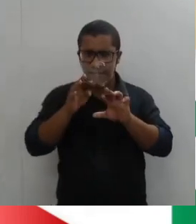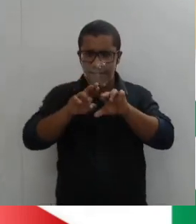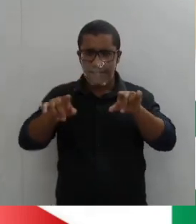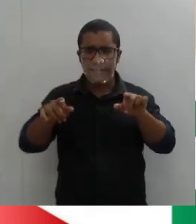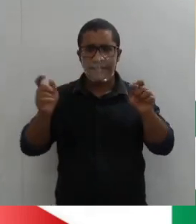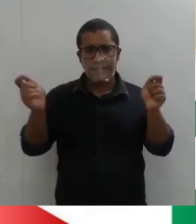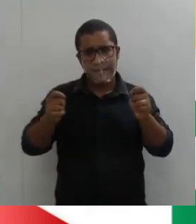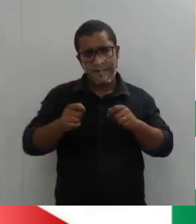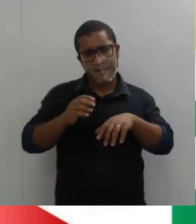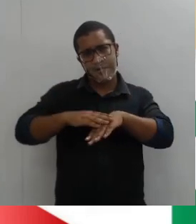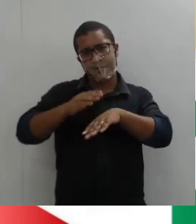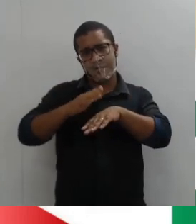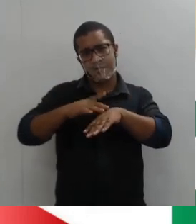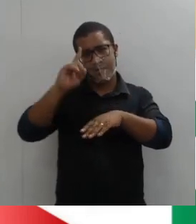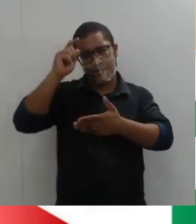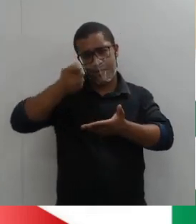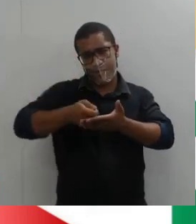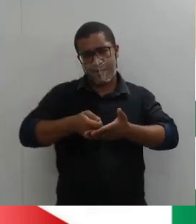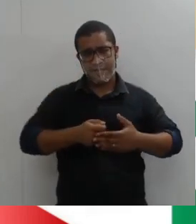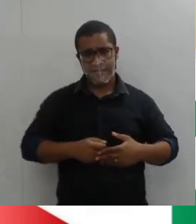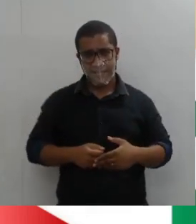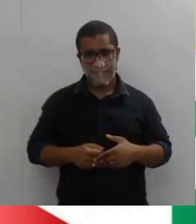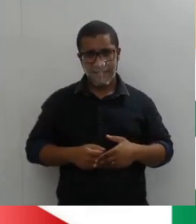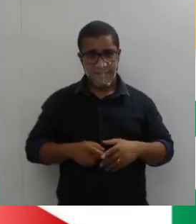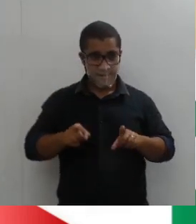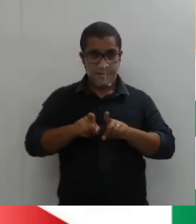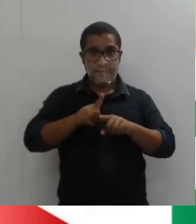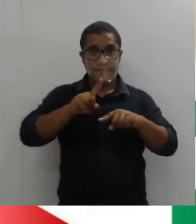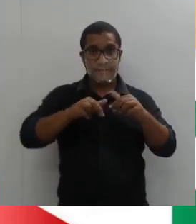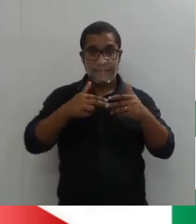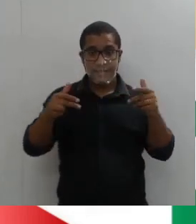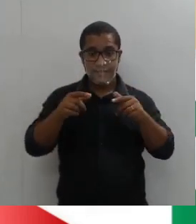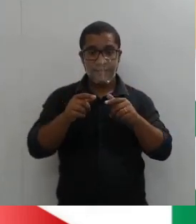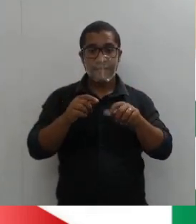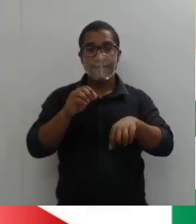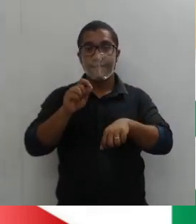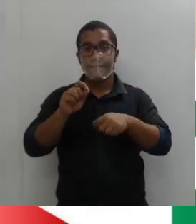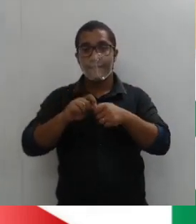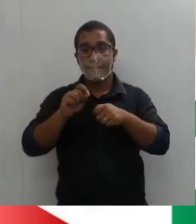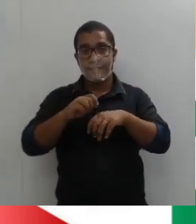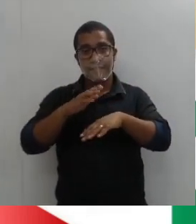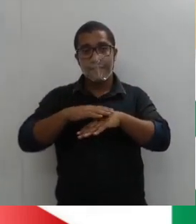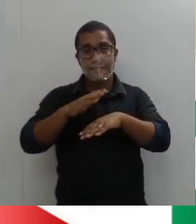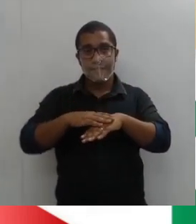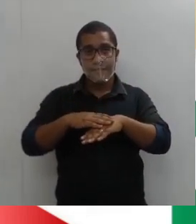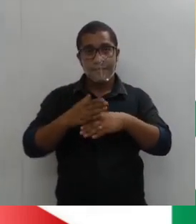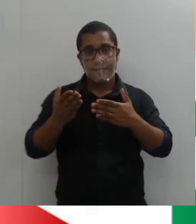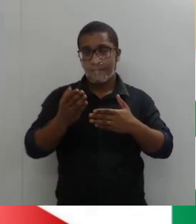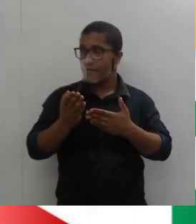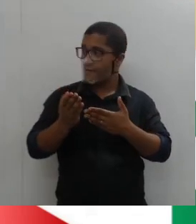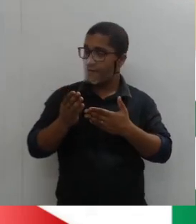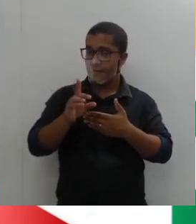muito a critério de quem está jogando, né? E com que material você vai construir. É a dama.